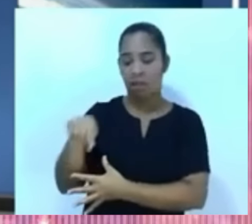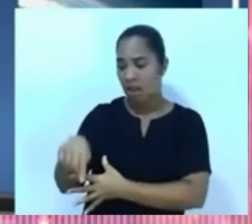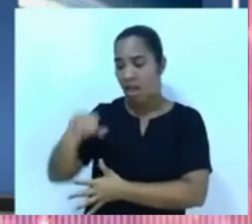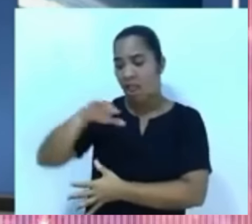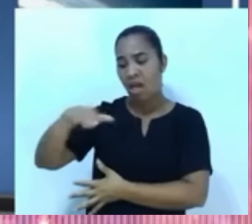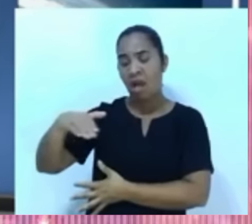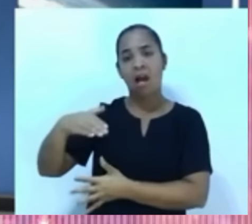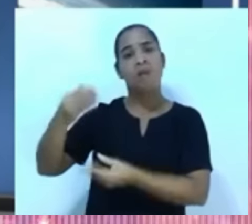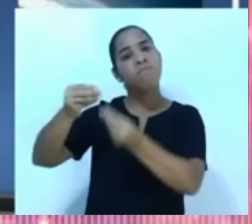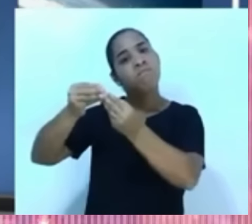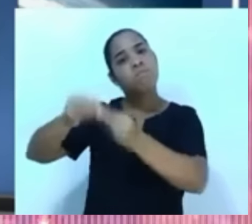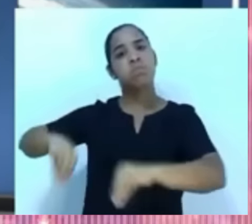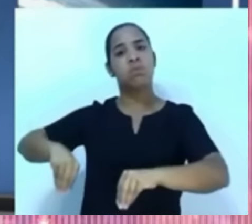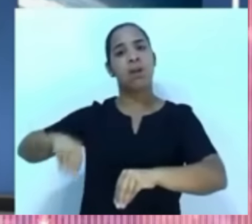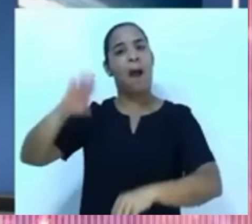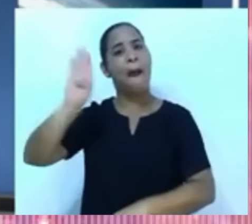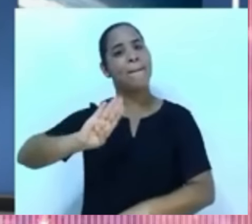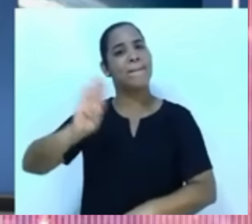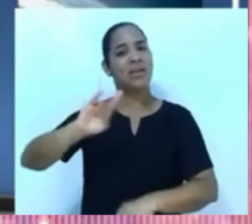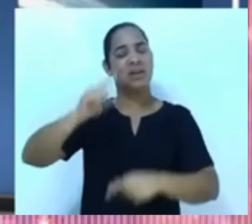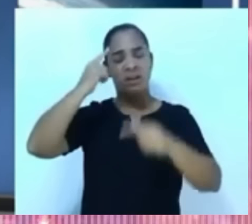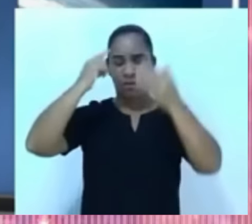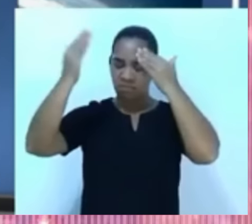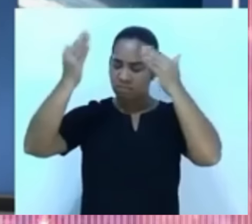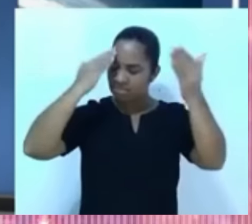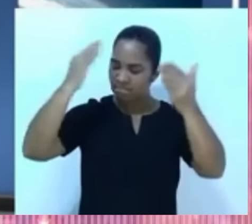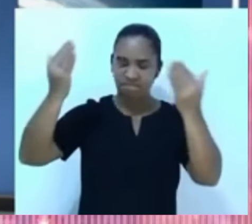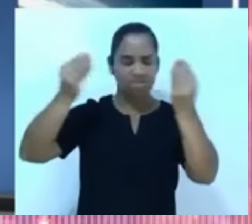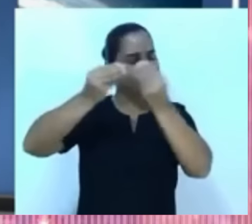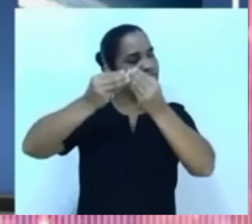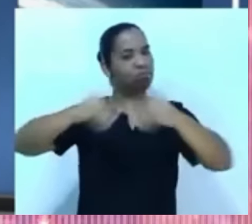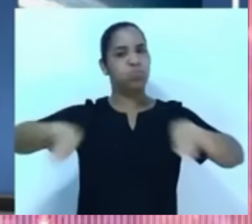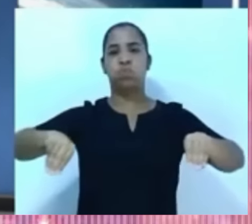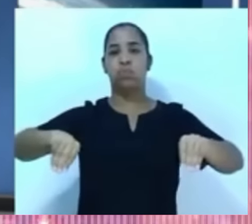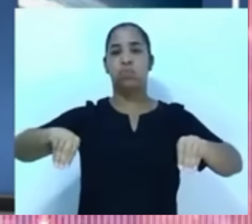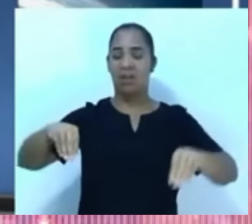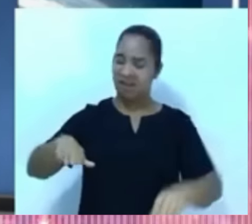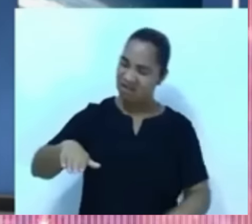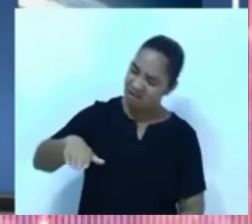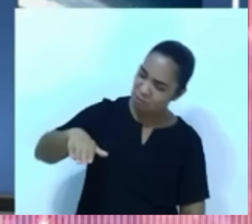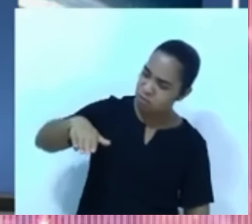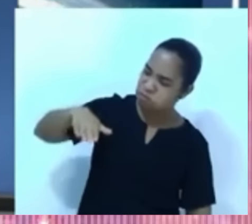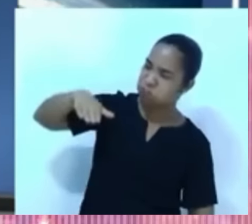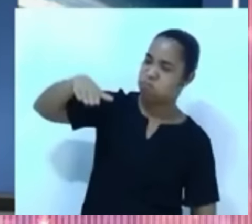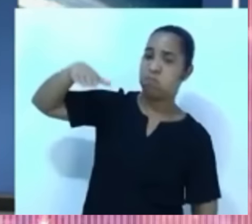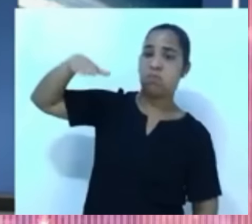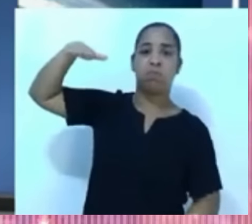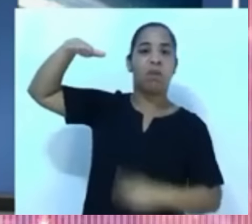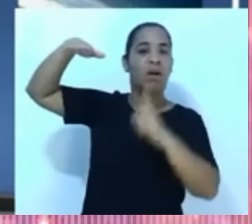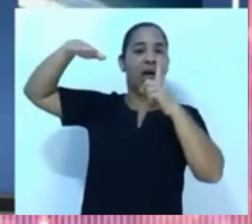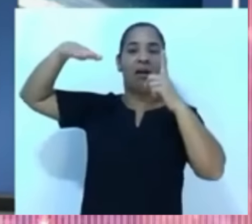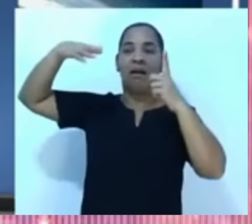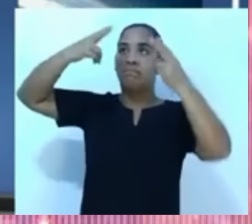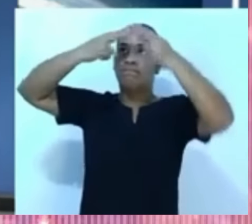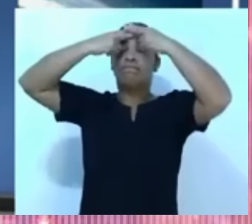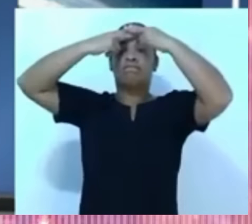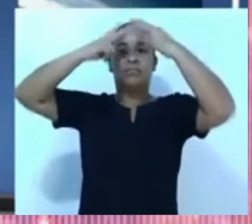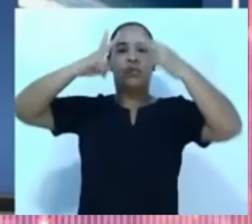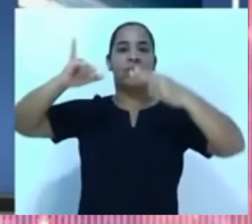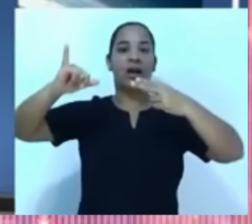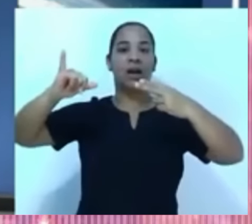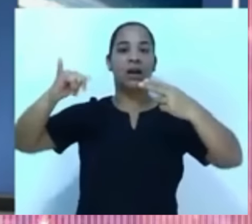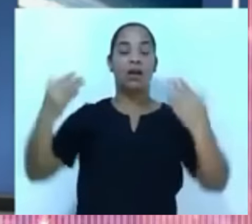biologicamente psicologicamente Por Toda Uma existência Então esse caos não